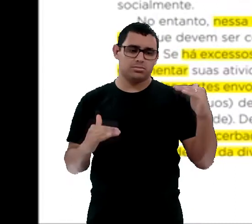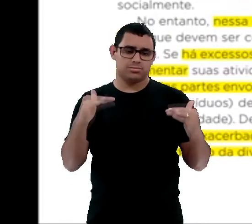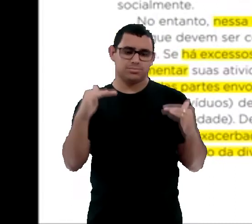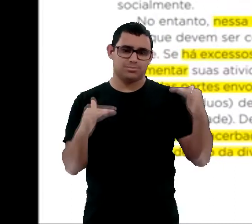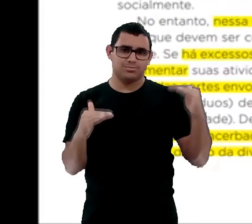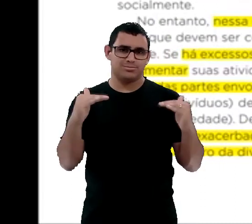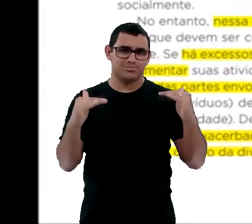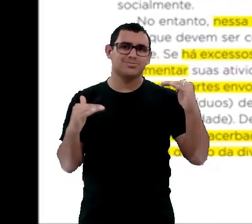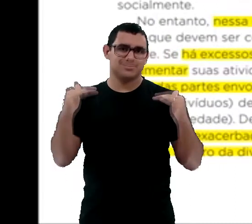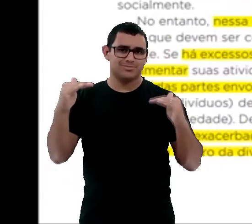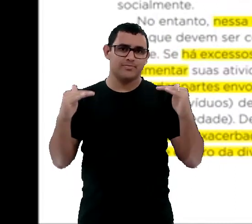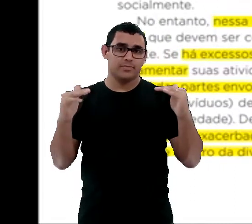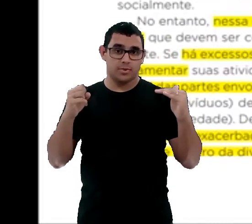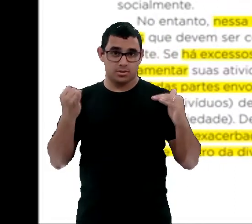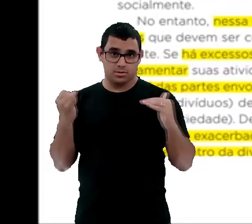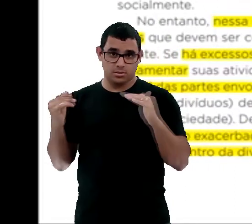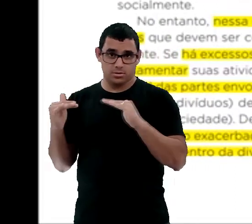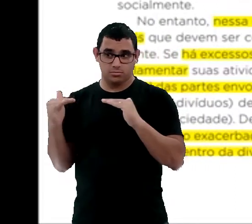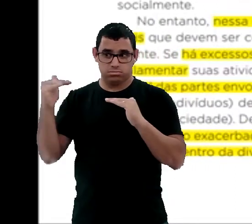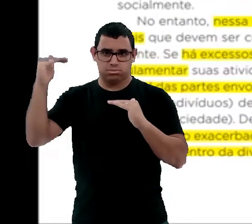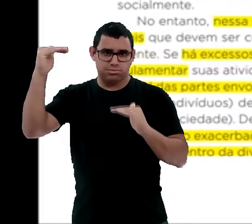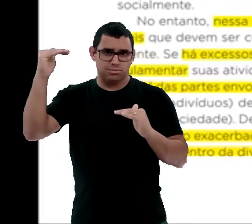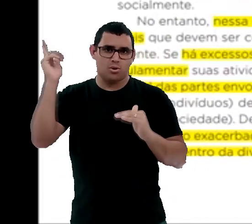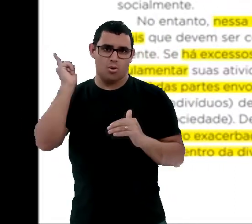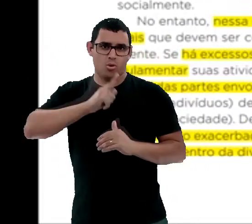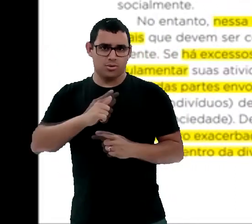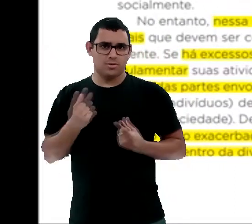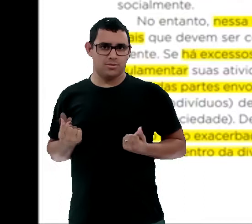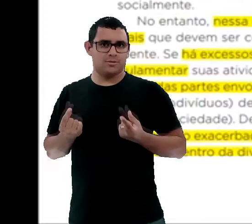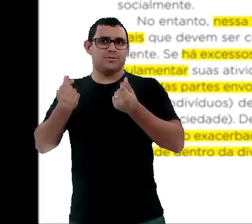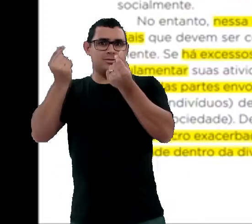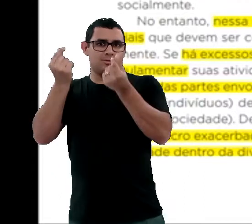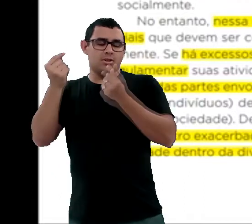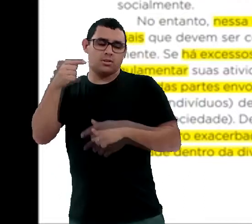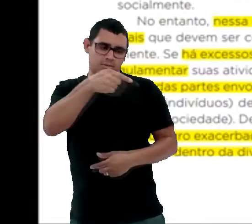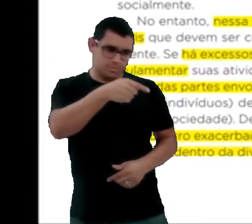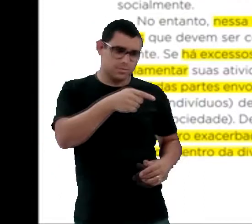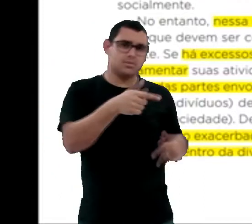direitos poucos que já têm, aumentar demais. Então a coisa tem que ser feita gradativamente,